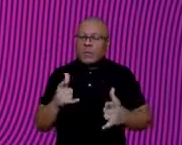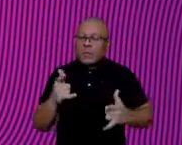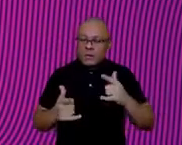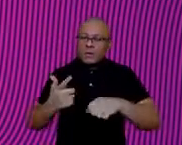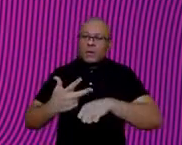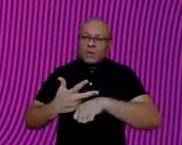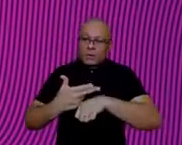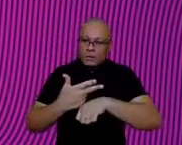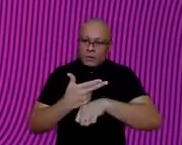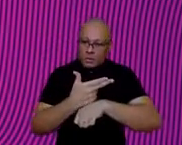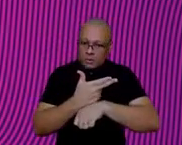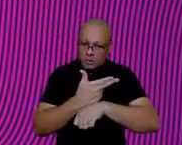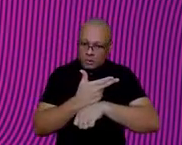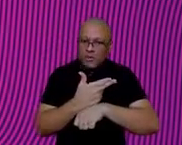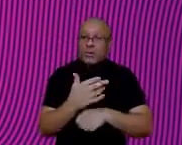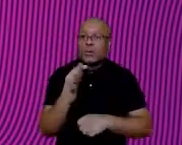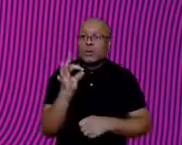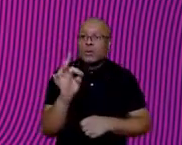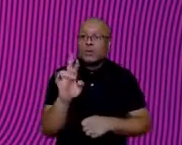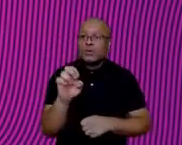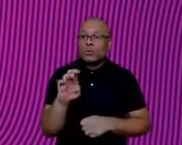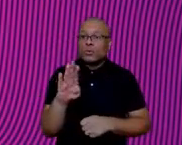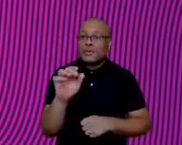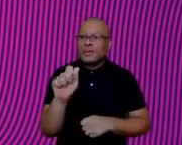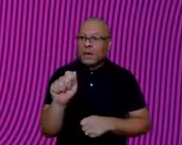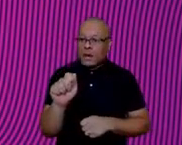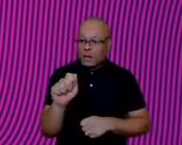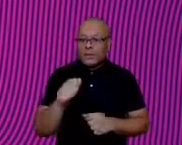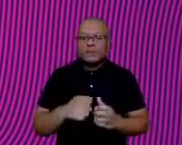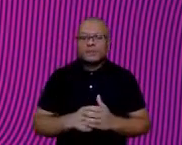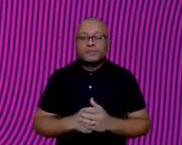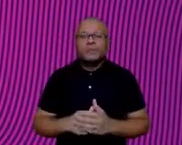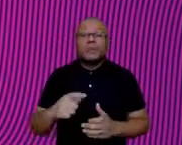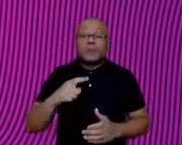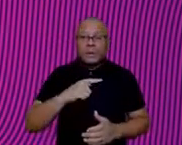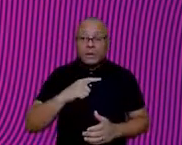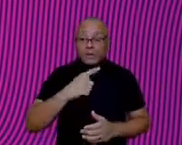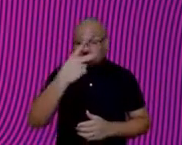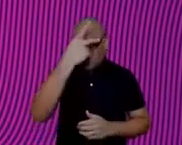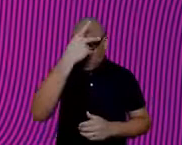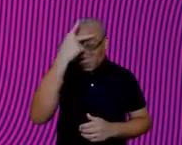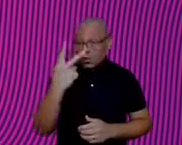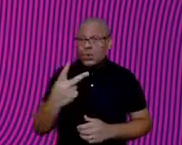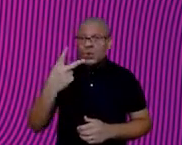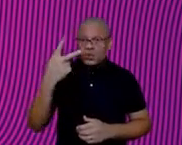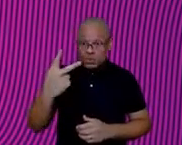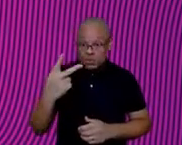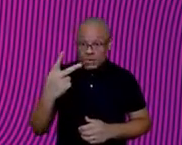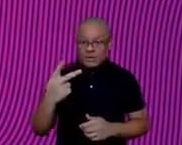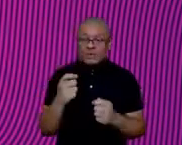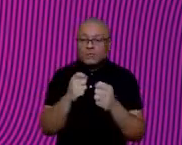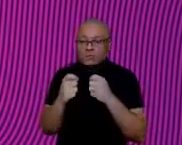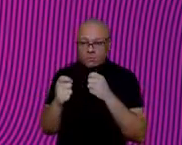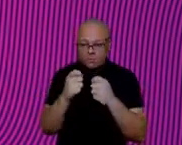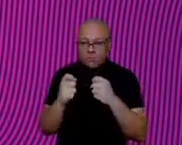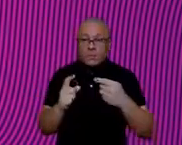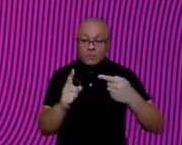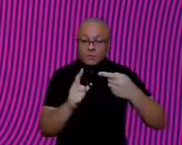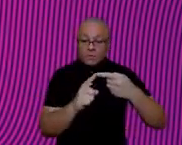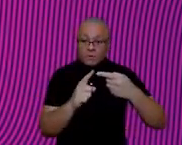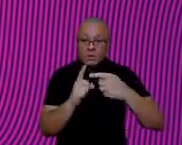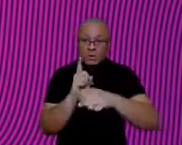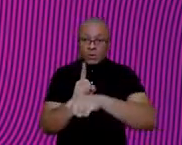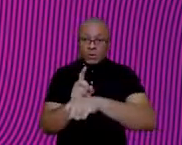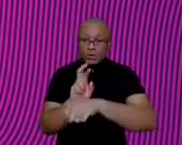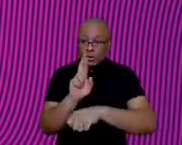no trauma, de um modo geral. Né? Teremos dois apresentadores nessa sessão. O primeiro será o Dr. Yogesh